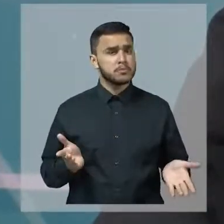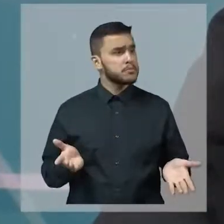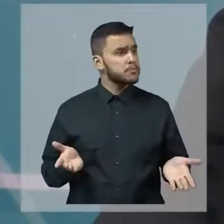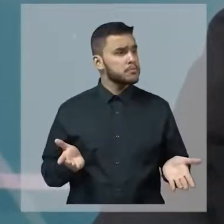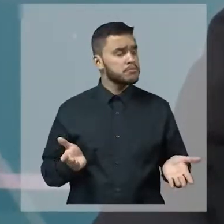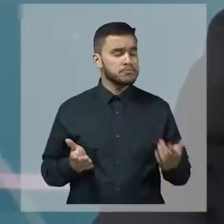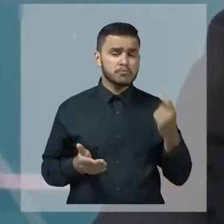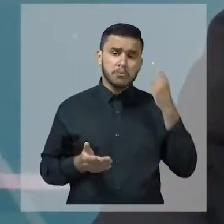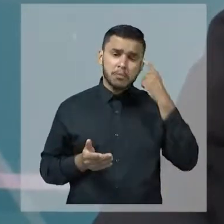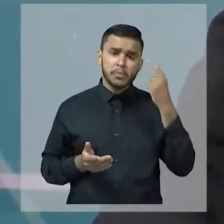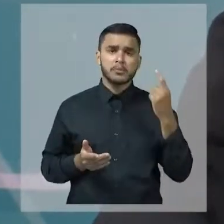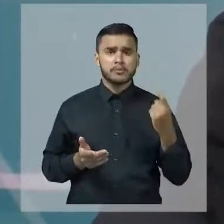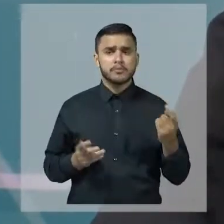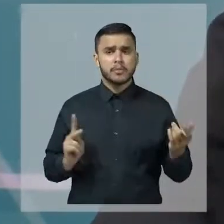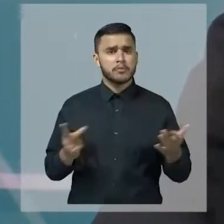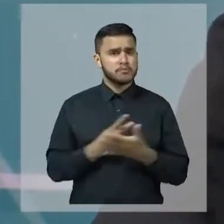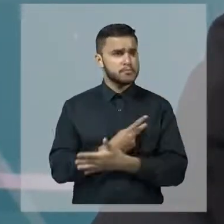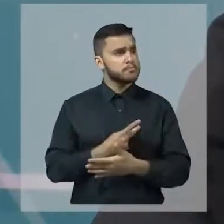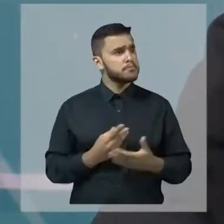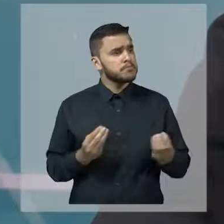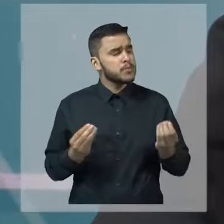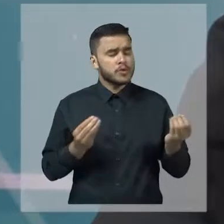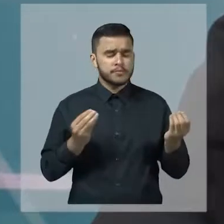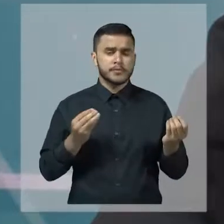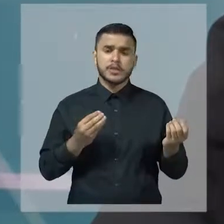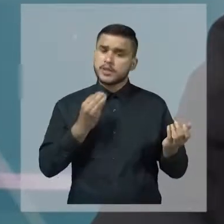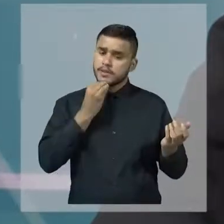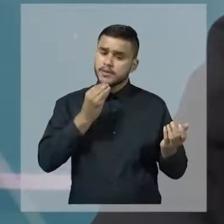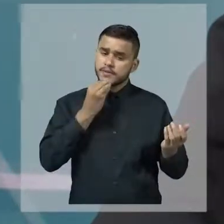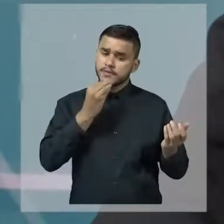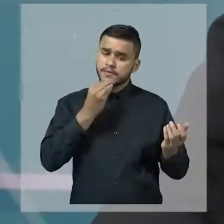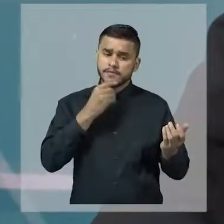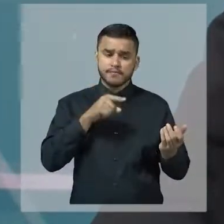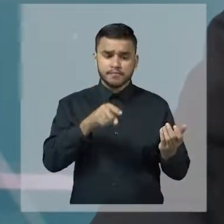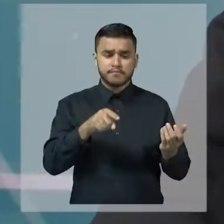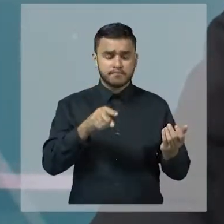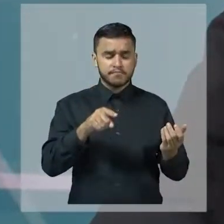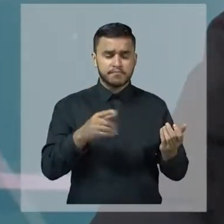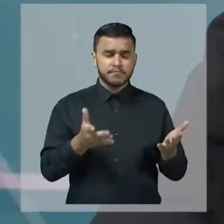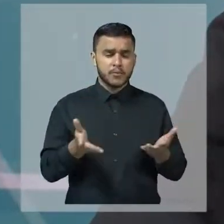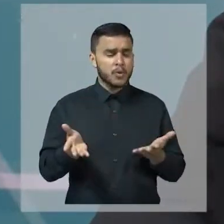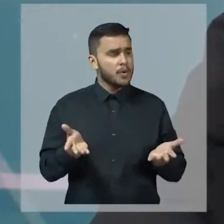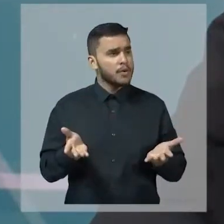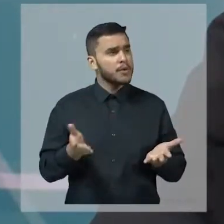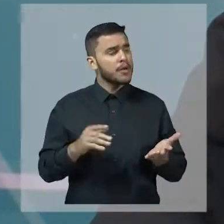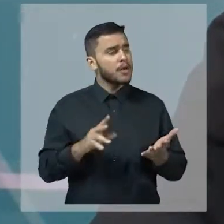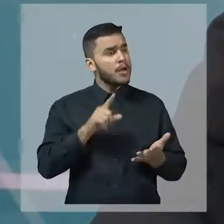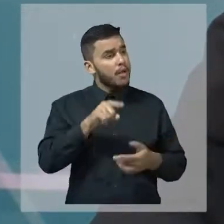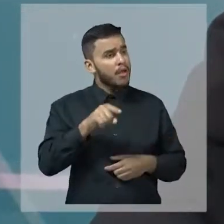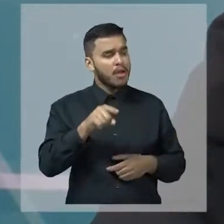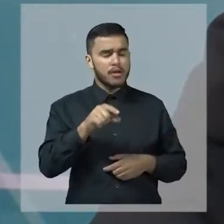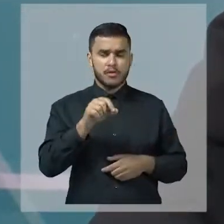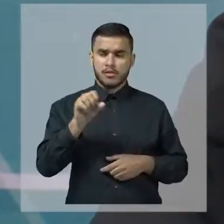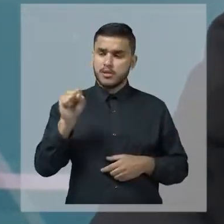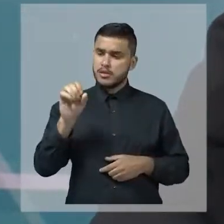Realmente me parece uma decisão infeliz, volto a usar a expressão, esta do Supremo, de tirar da